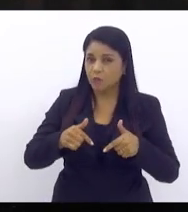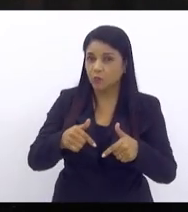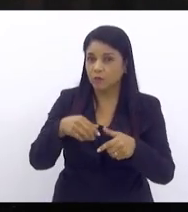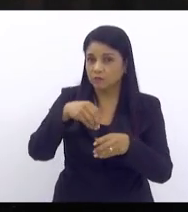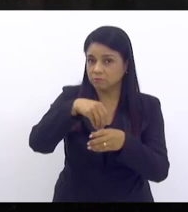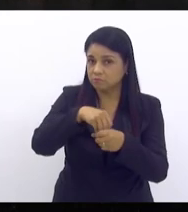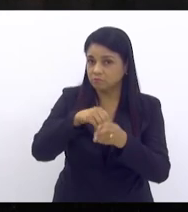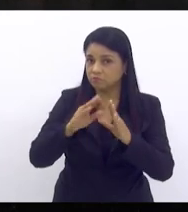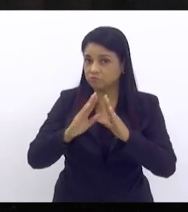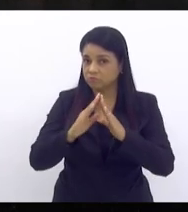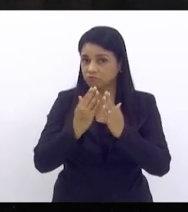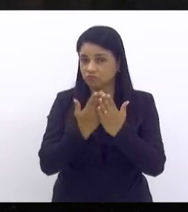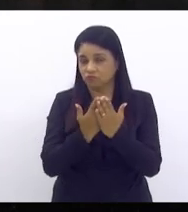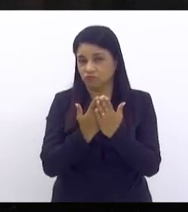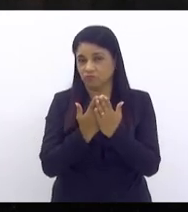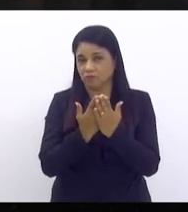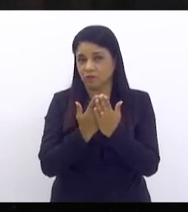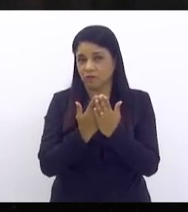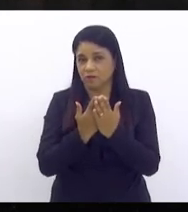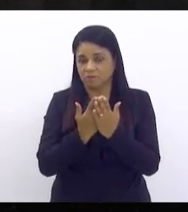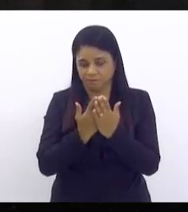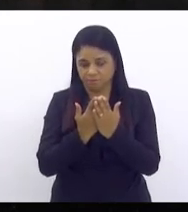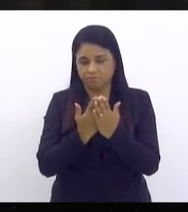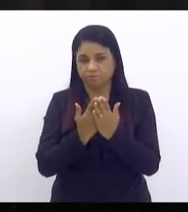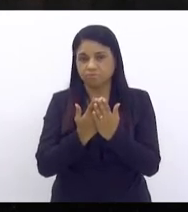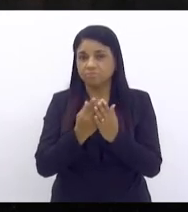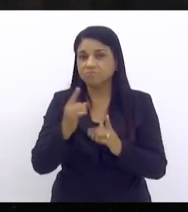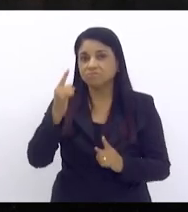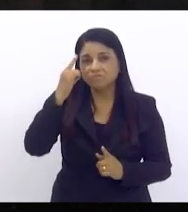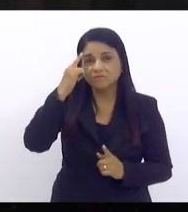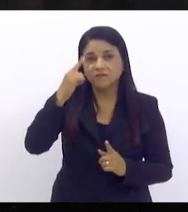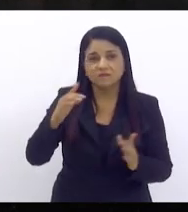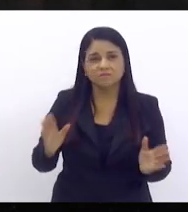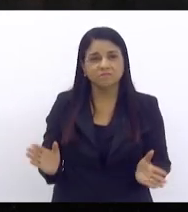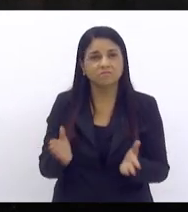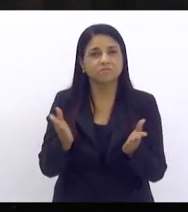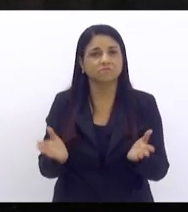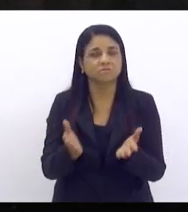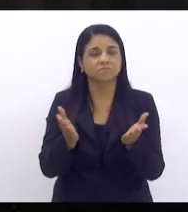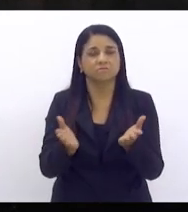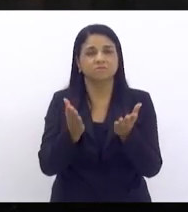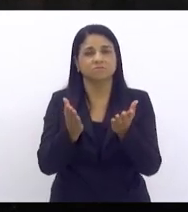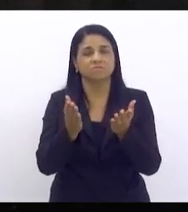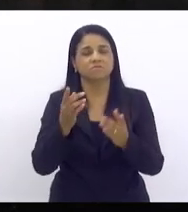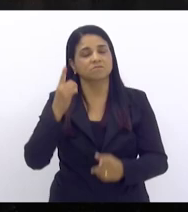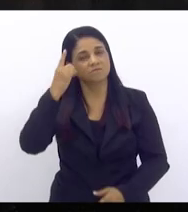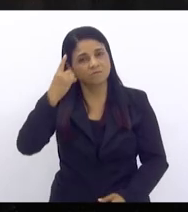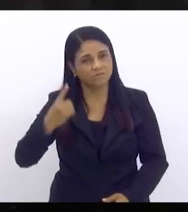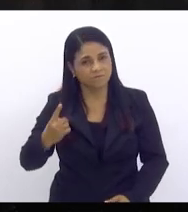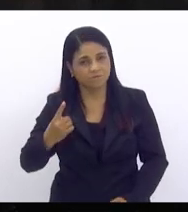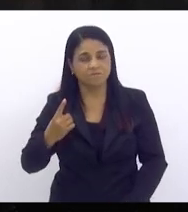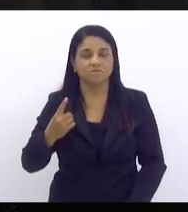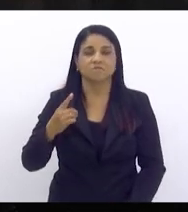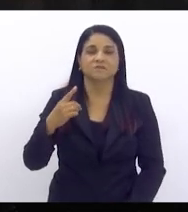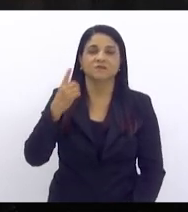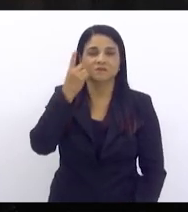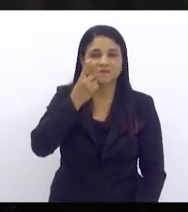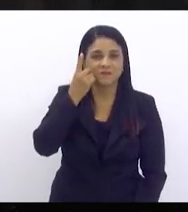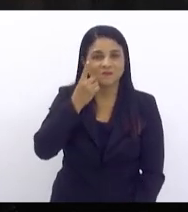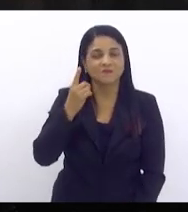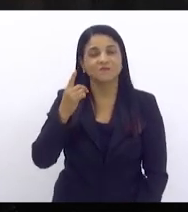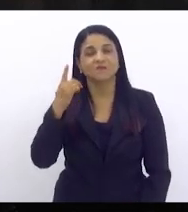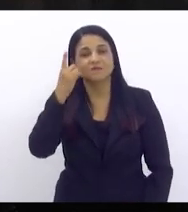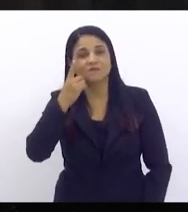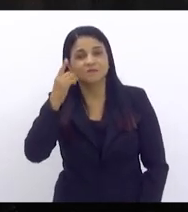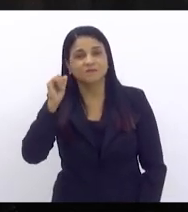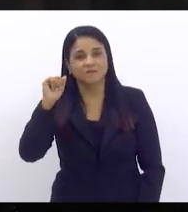escola é um ponto. Na verdade, a ideia é incentivar a deputada Dani Monteiro, o deputado Andrezinho, é incentivar a prática do